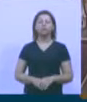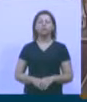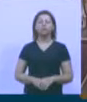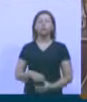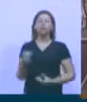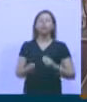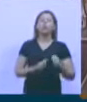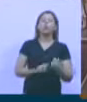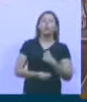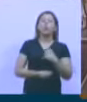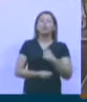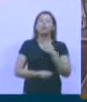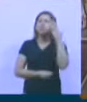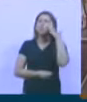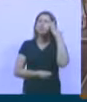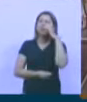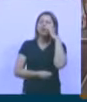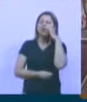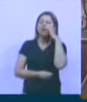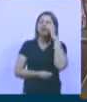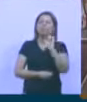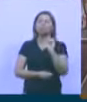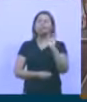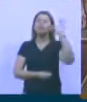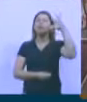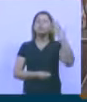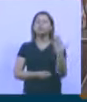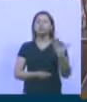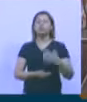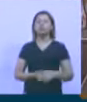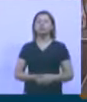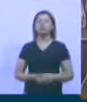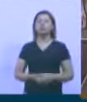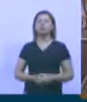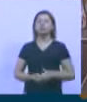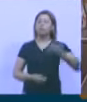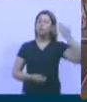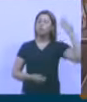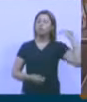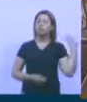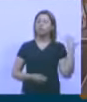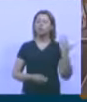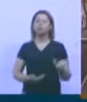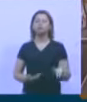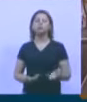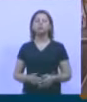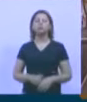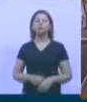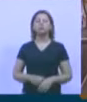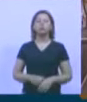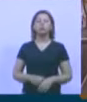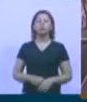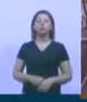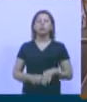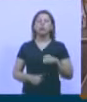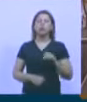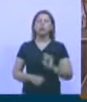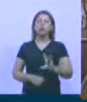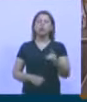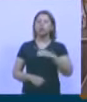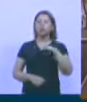Como é que eu vou descobrir essas causas? Only by asking the Holy Spirit to help you. Só existe